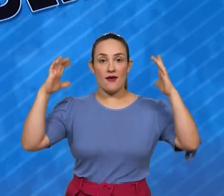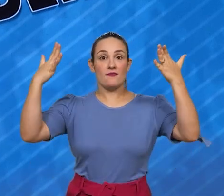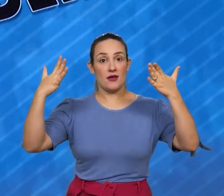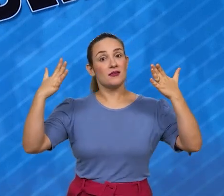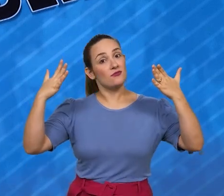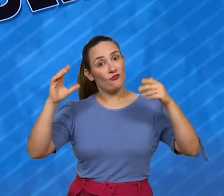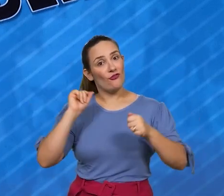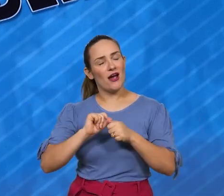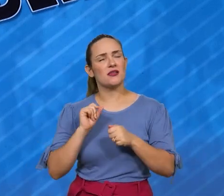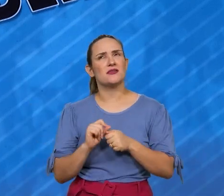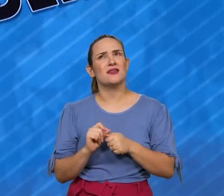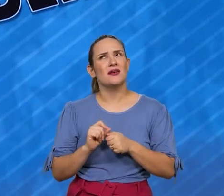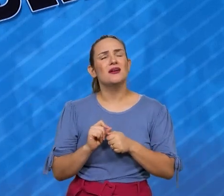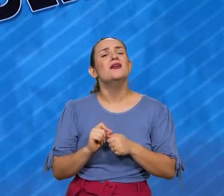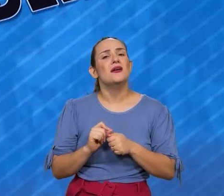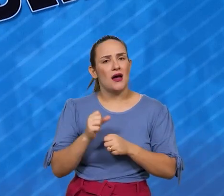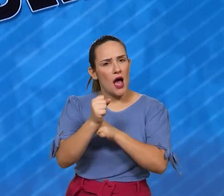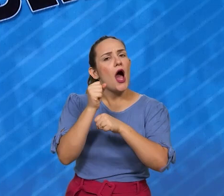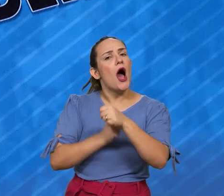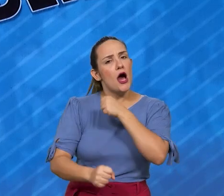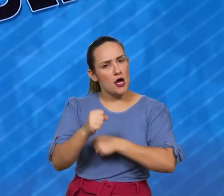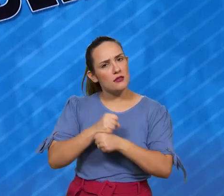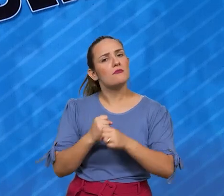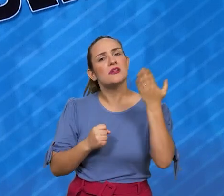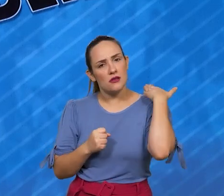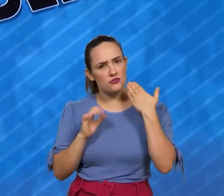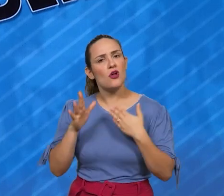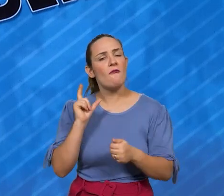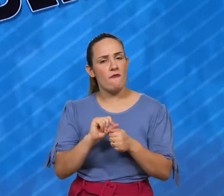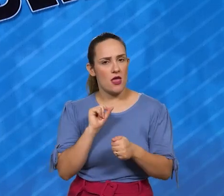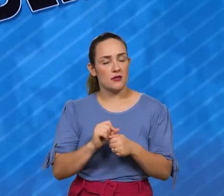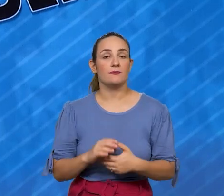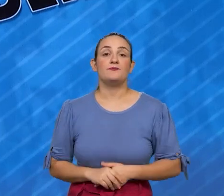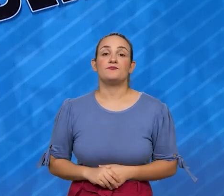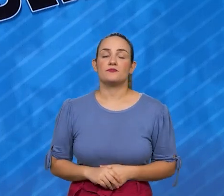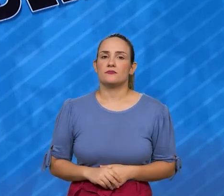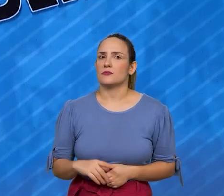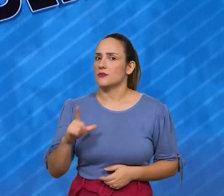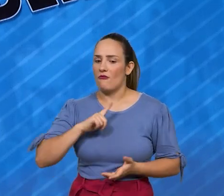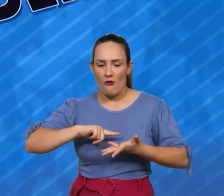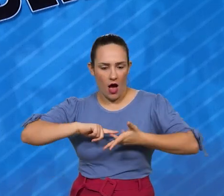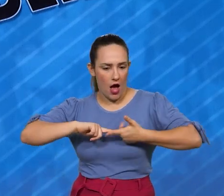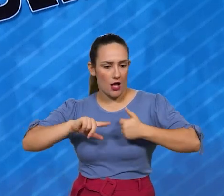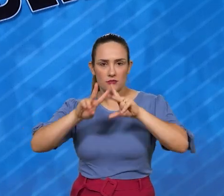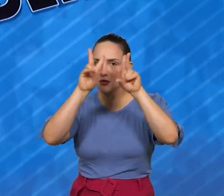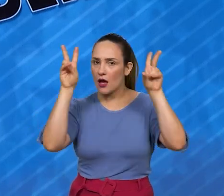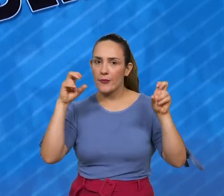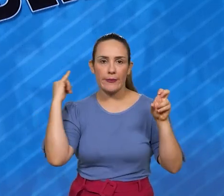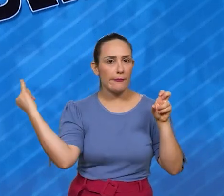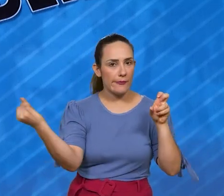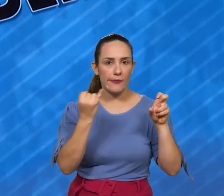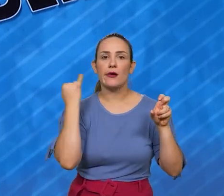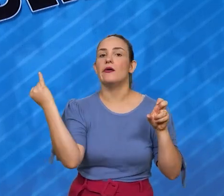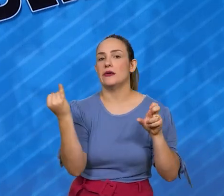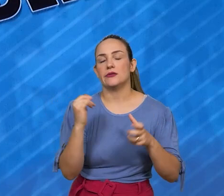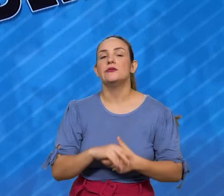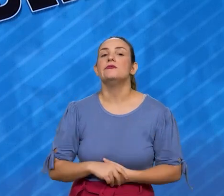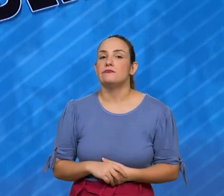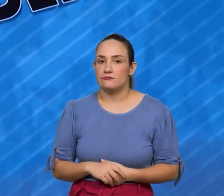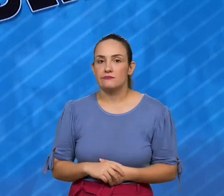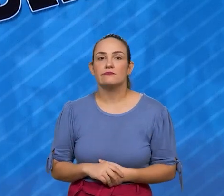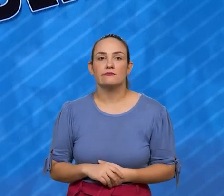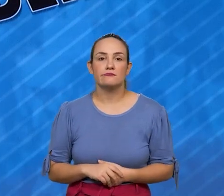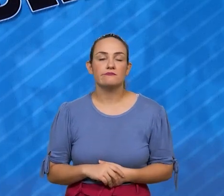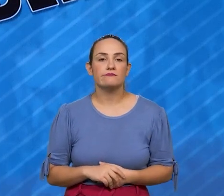realizar alguns eventos, né? Então a comissão fez isso no ano passado e abordamos vários temas